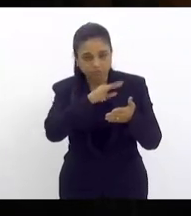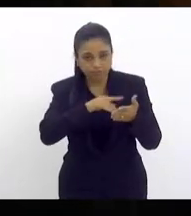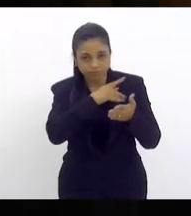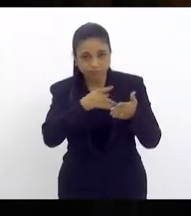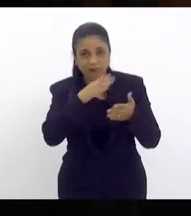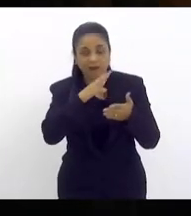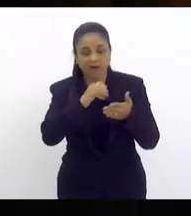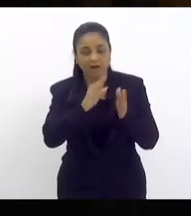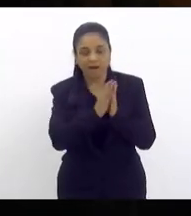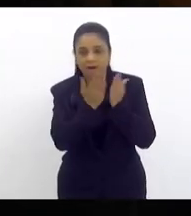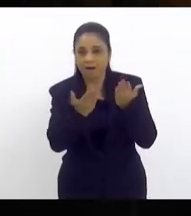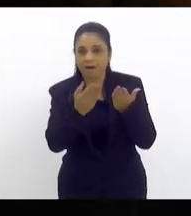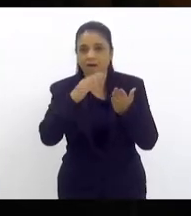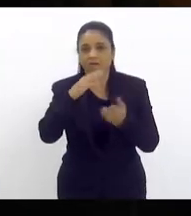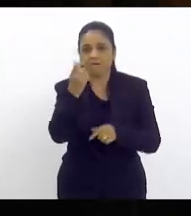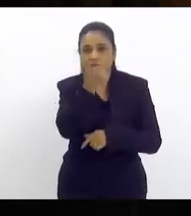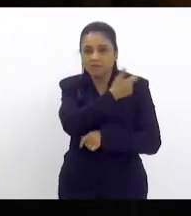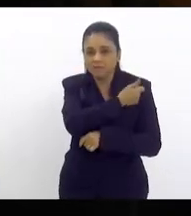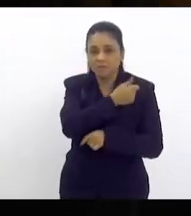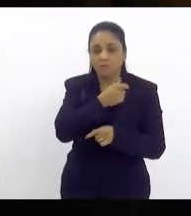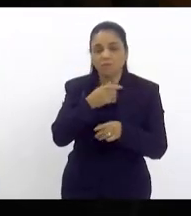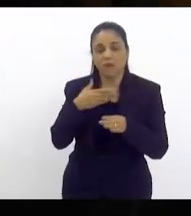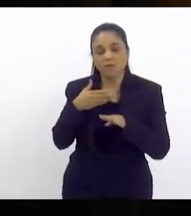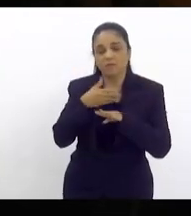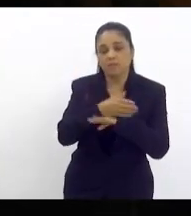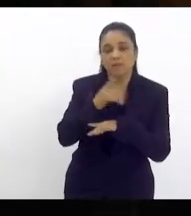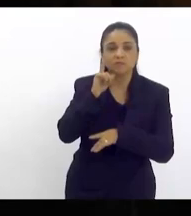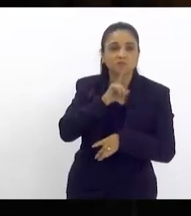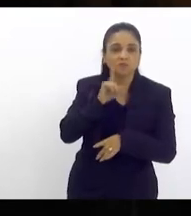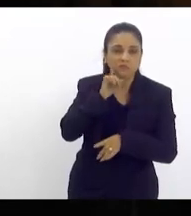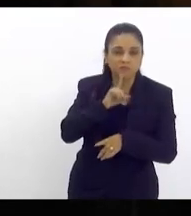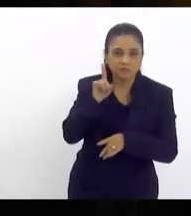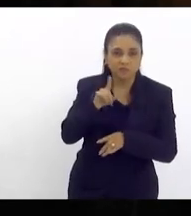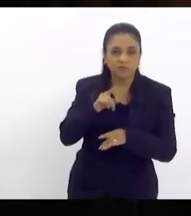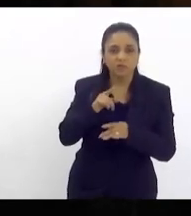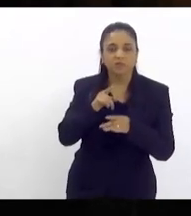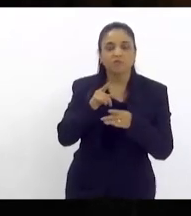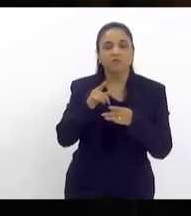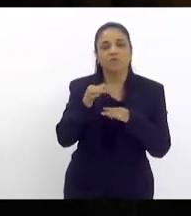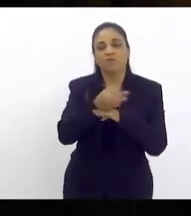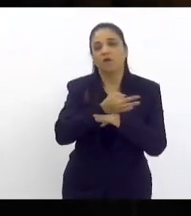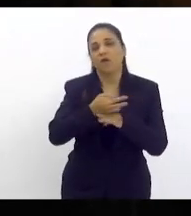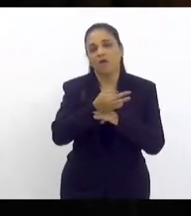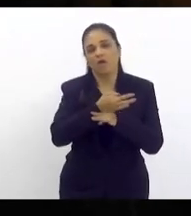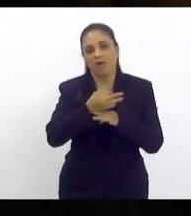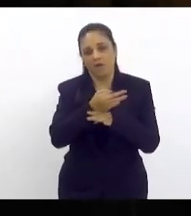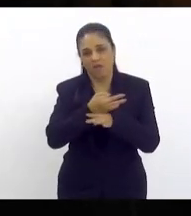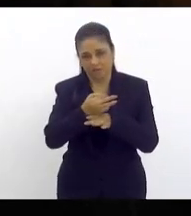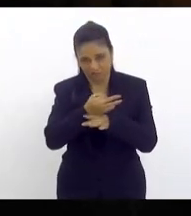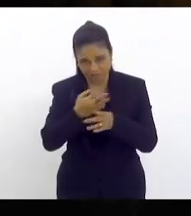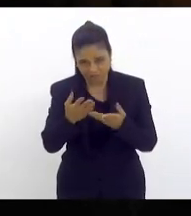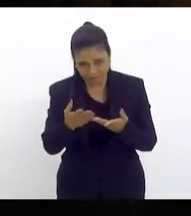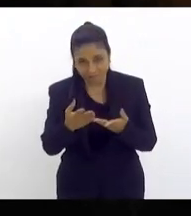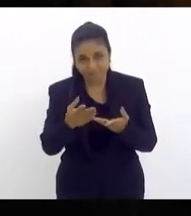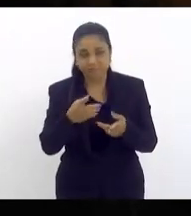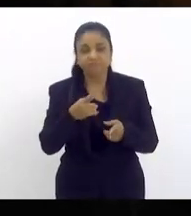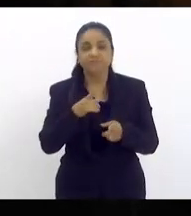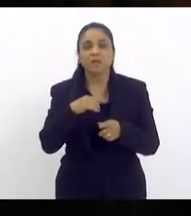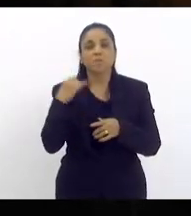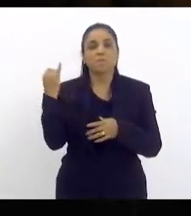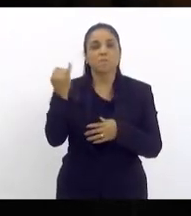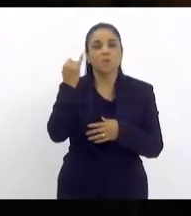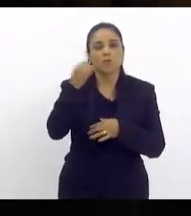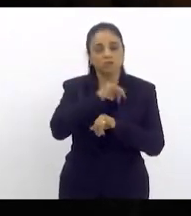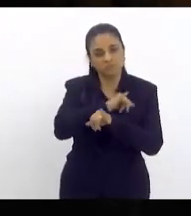a sua entrada nos Estados Unidos onde ele estava até pouco tempo passando as suas férias então é super importante dizer que